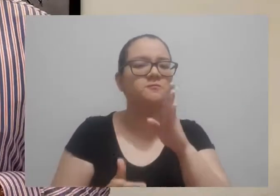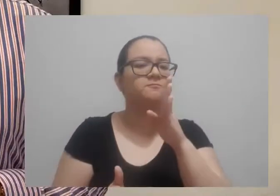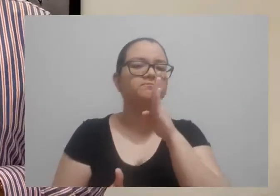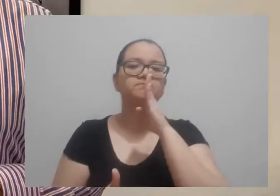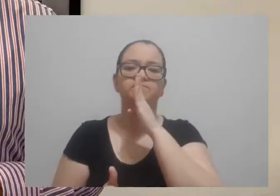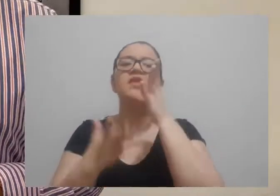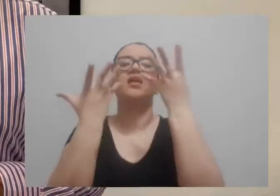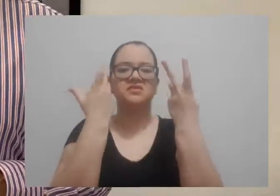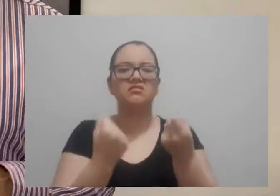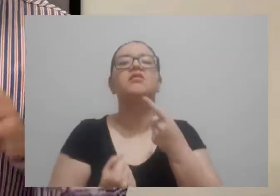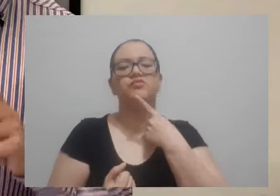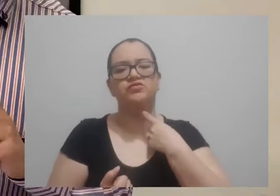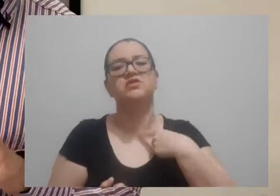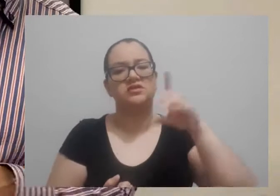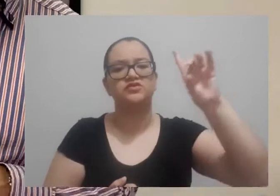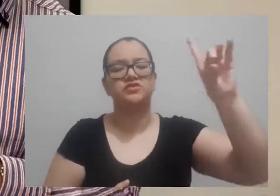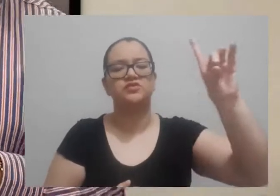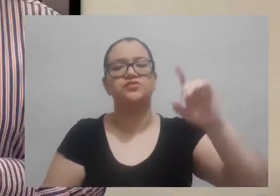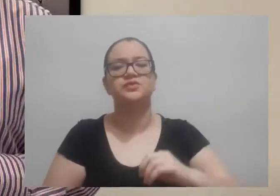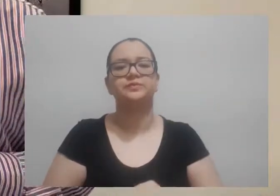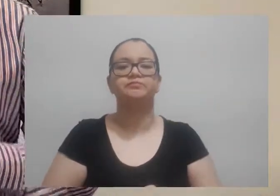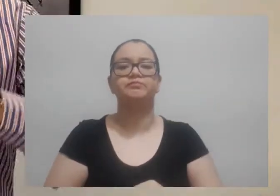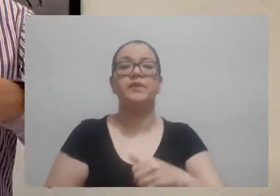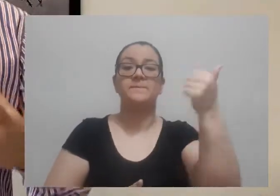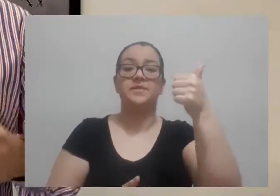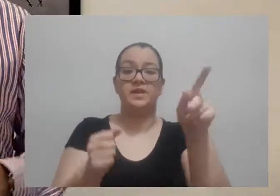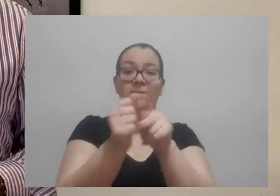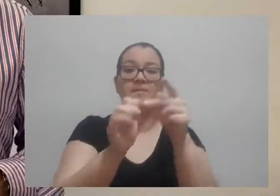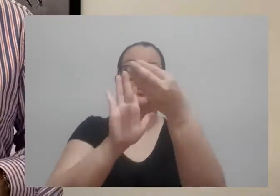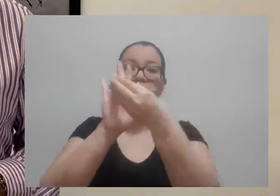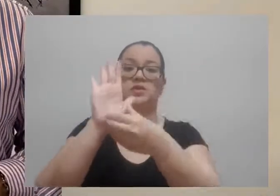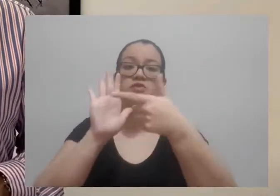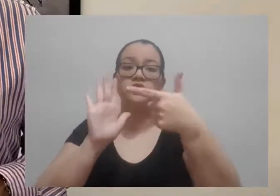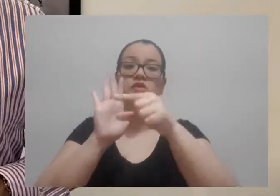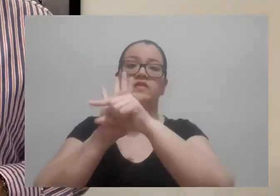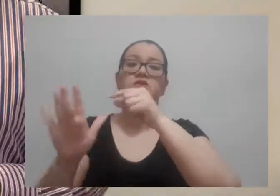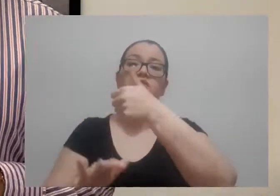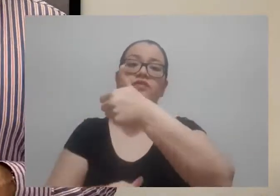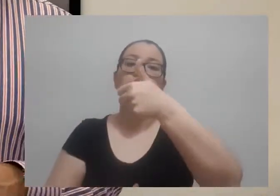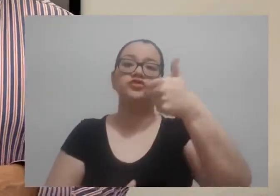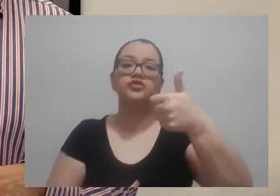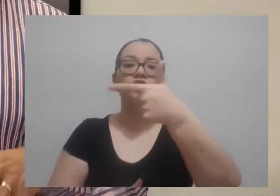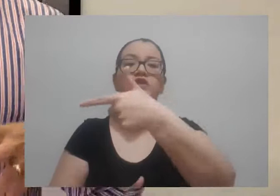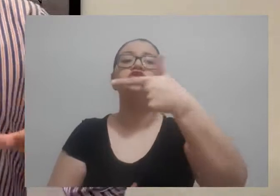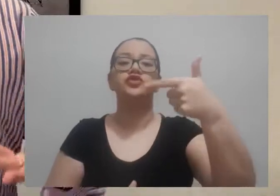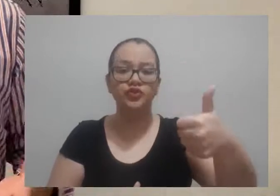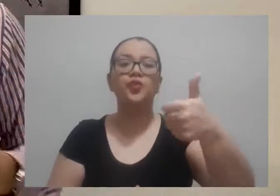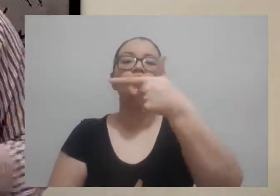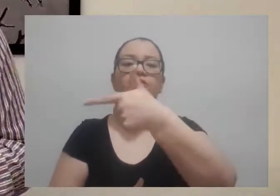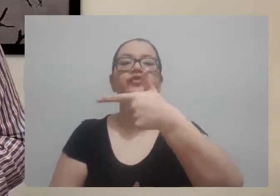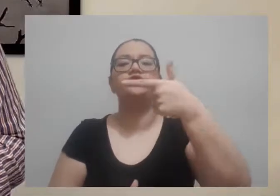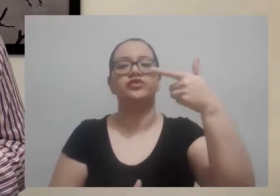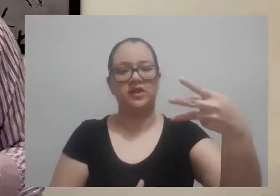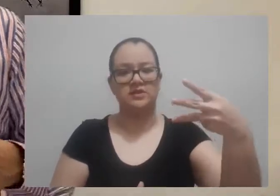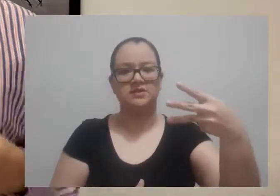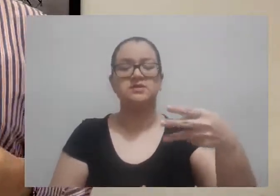retamente. 1 Pedro 2, 21 e 23. As ilustrações de Jesus e seu exemplo, o que Jesus mostra aqui para